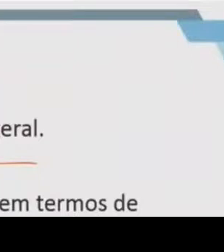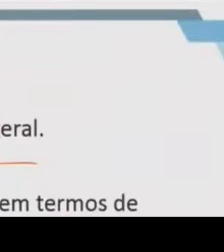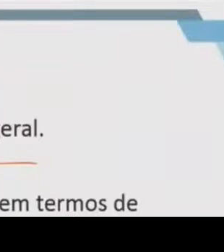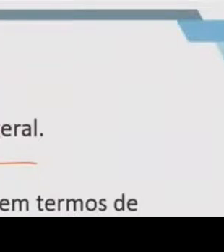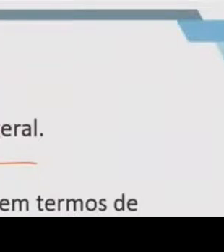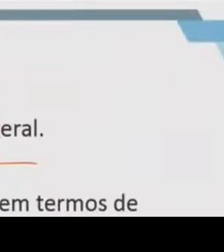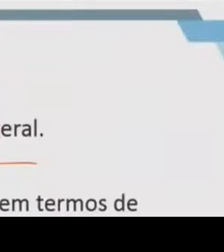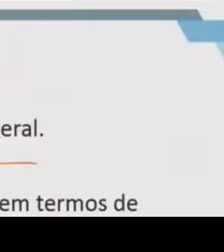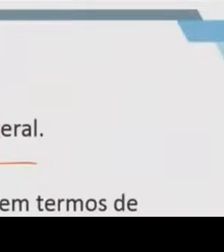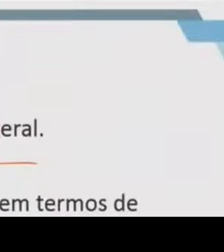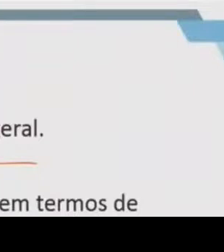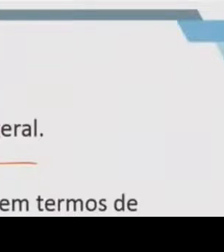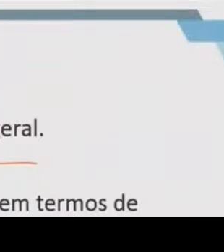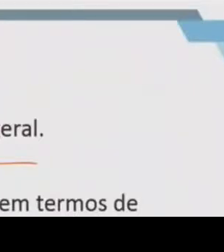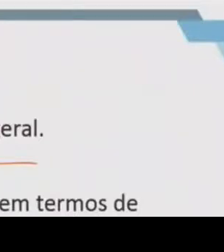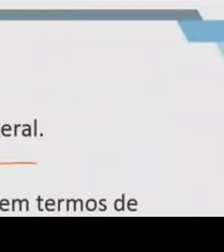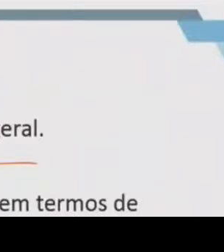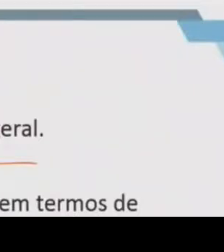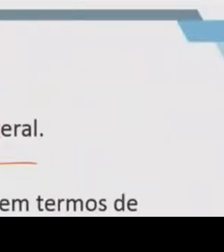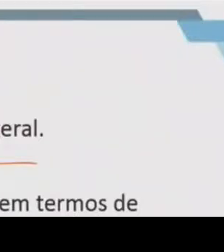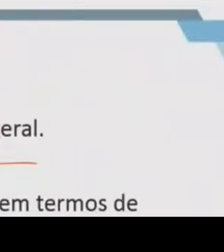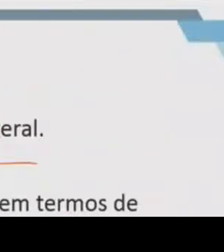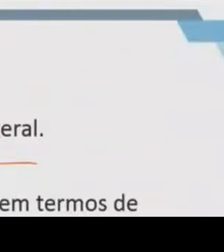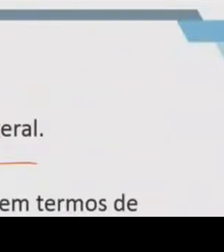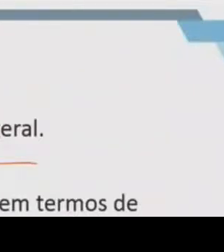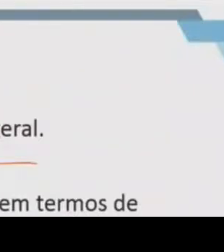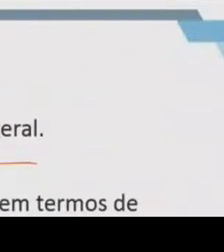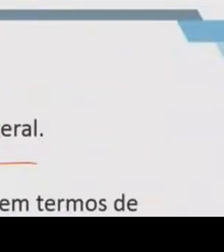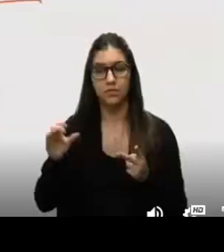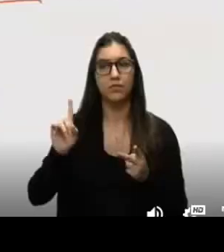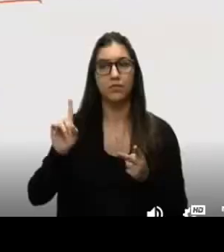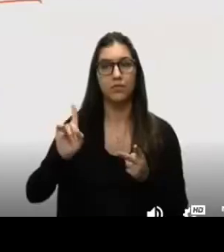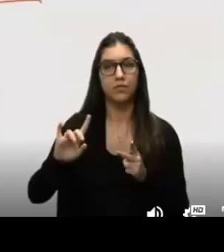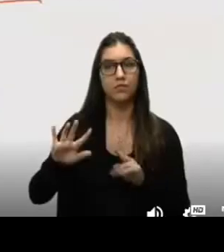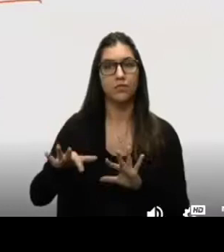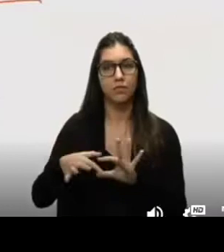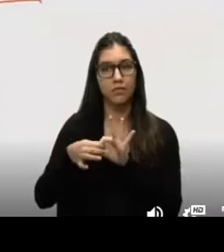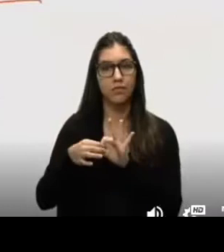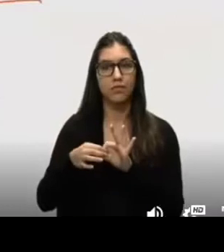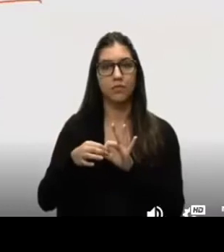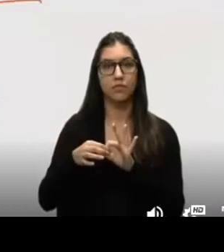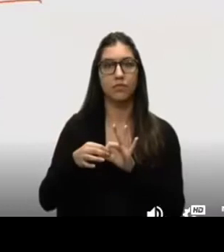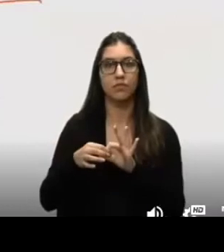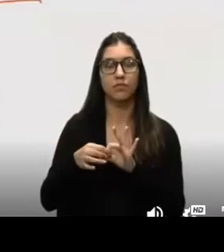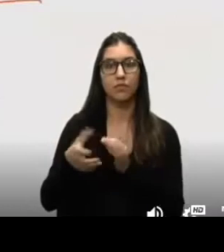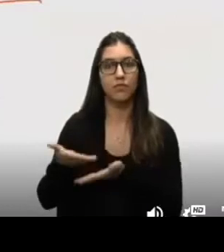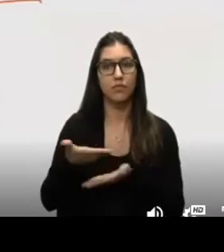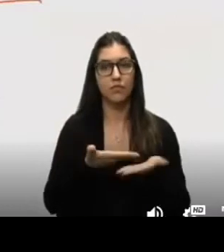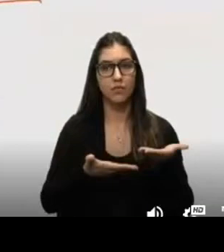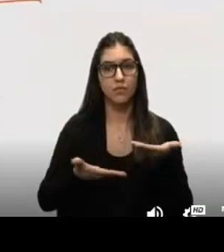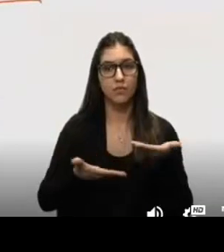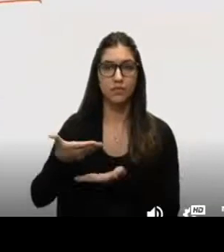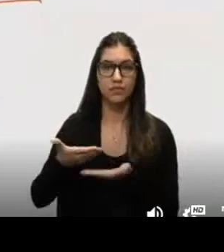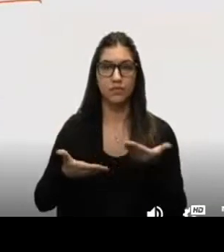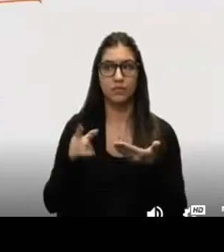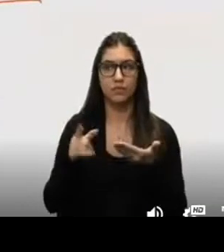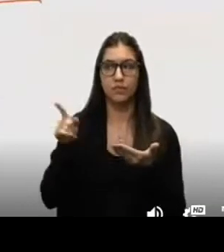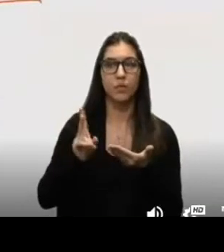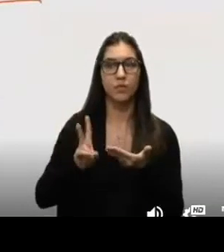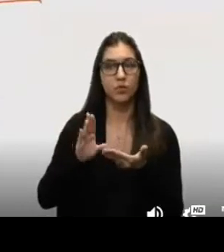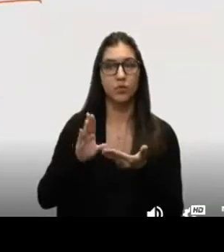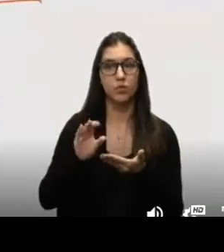do ponto de fusão, ponto de ebulição de compostos está relacionado com as interações intermoleculares